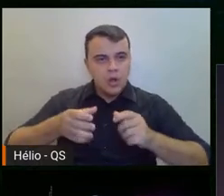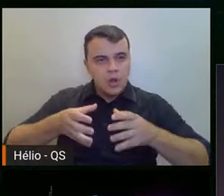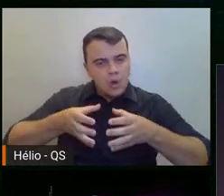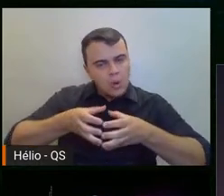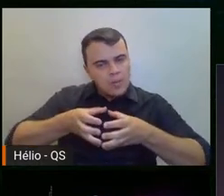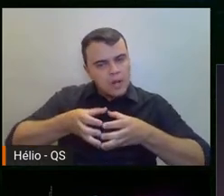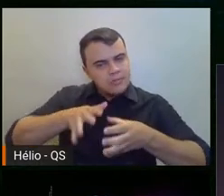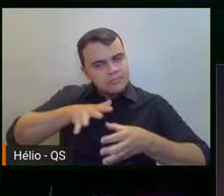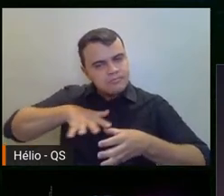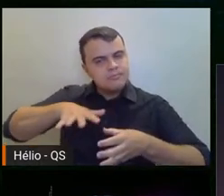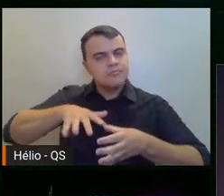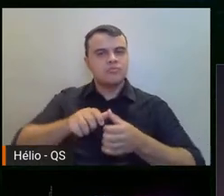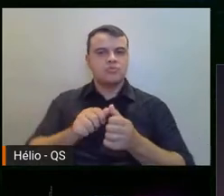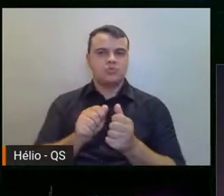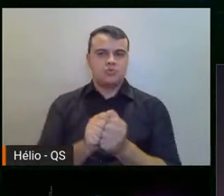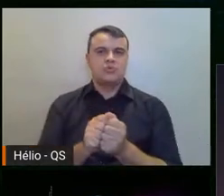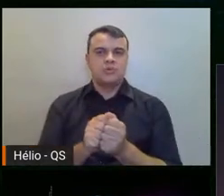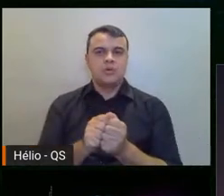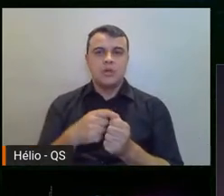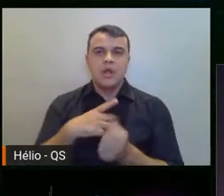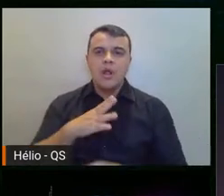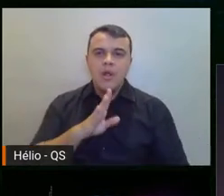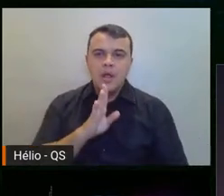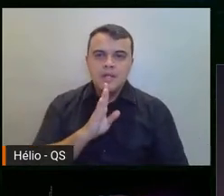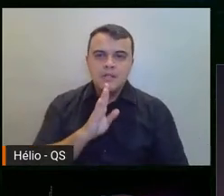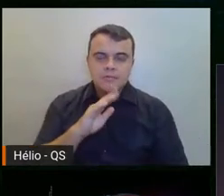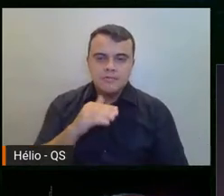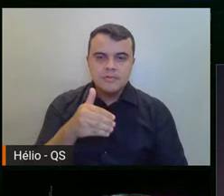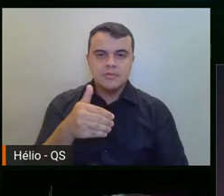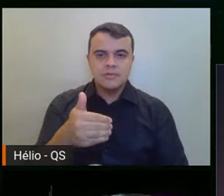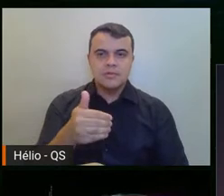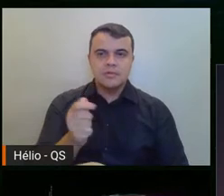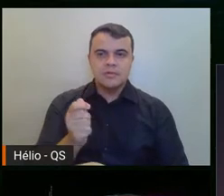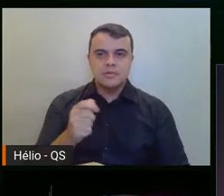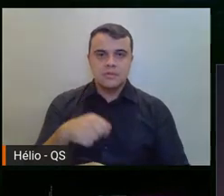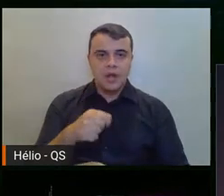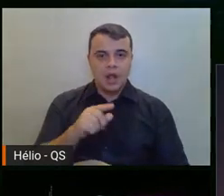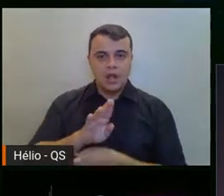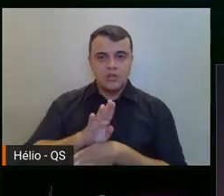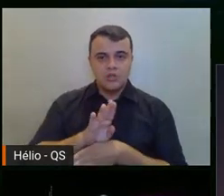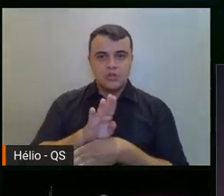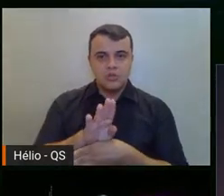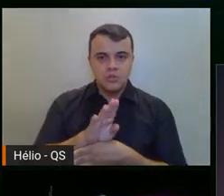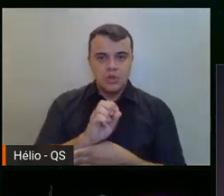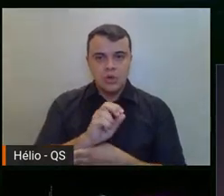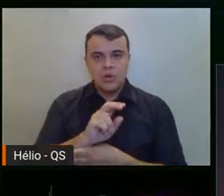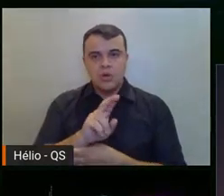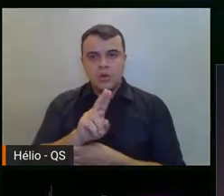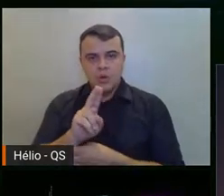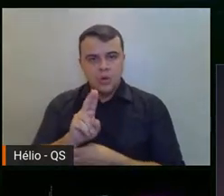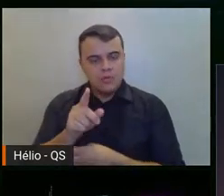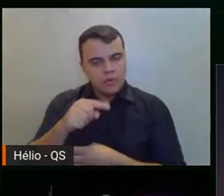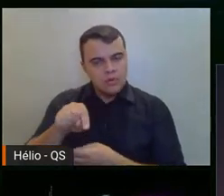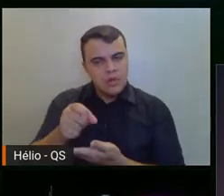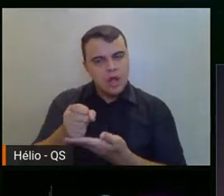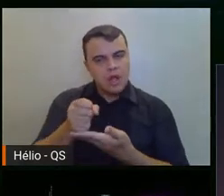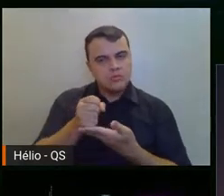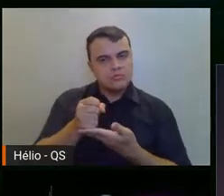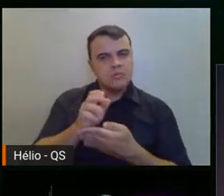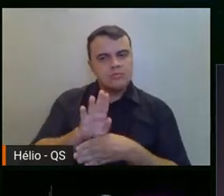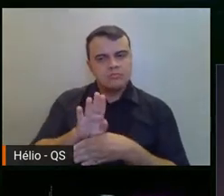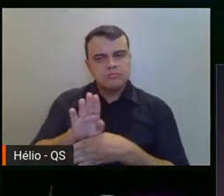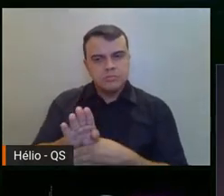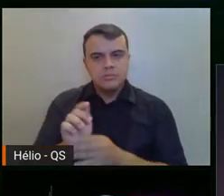que vocês conheceram durante esse bootcamp aqui Alguém que te ajudou ou alguém que você ajudou cria esse